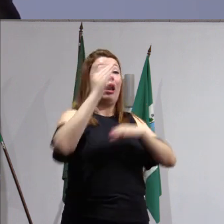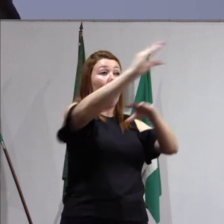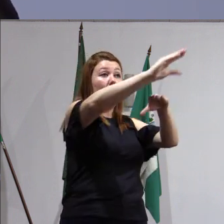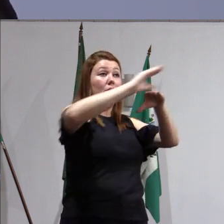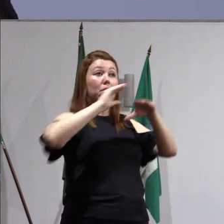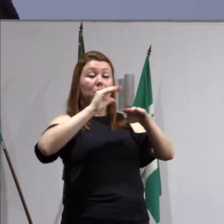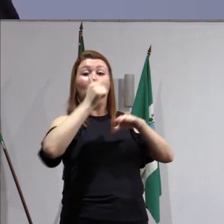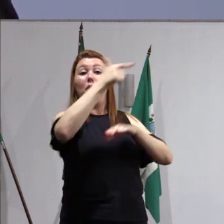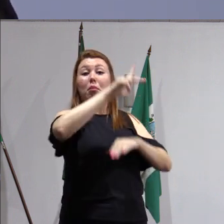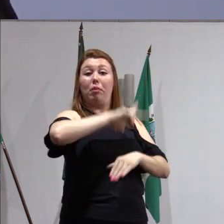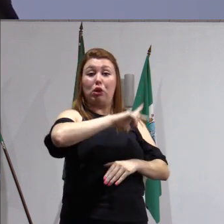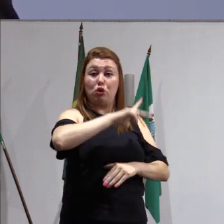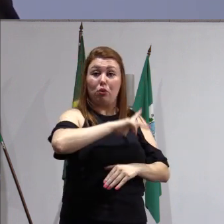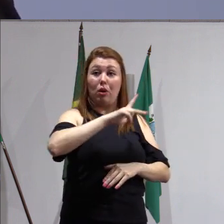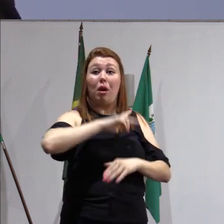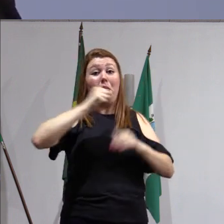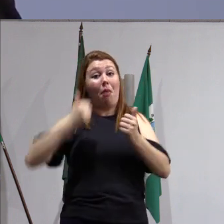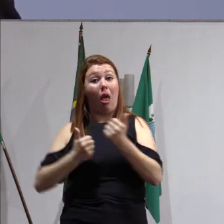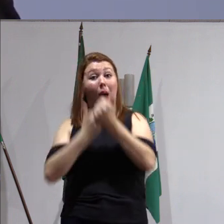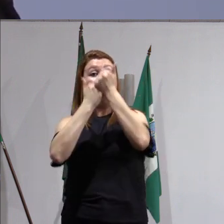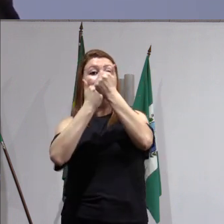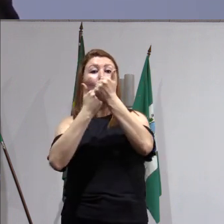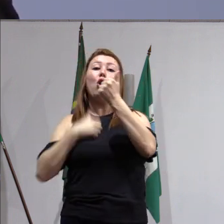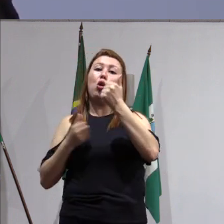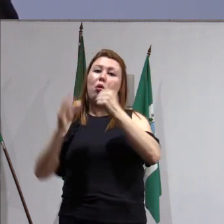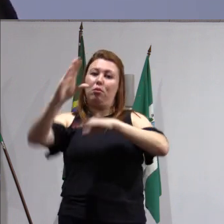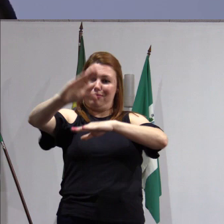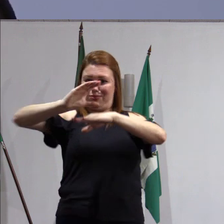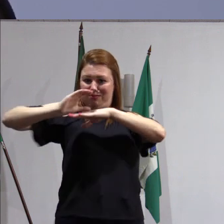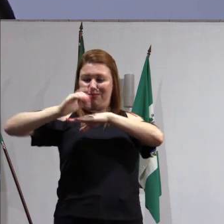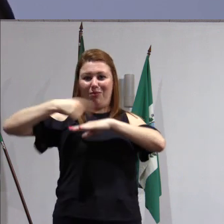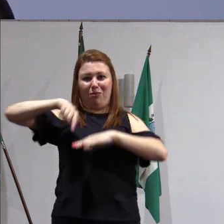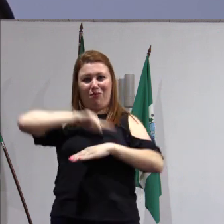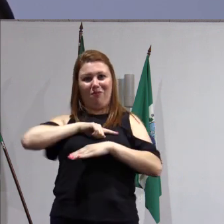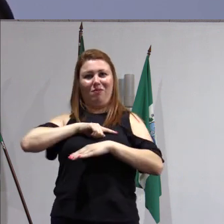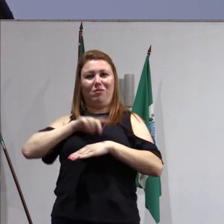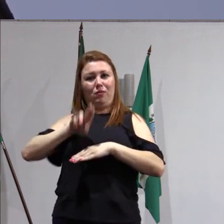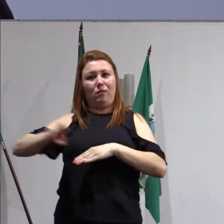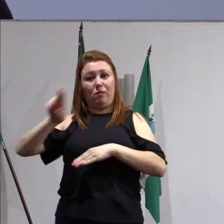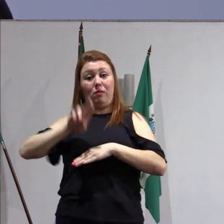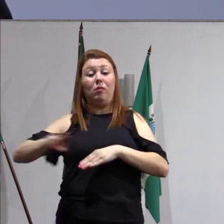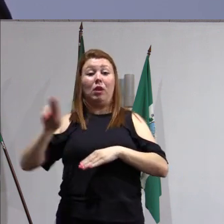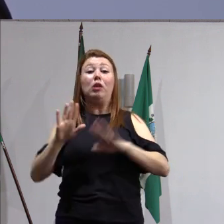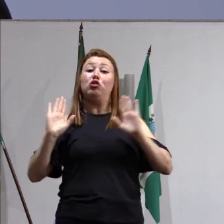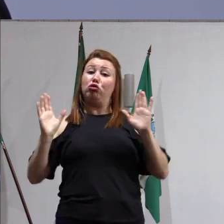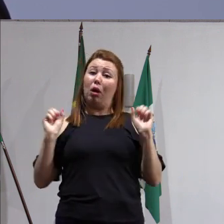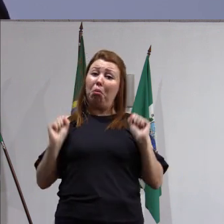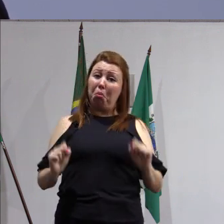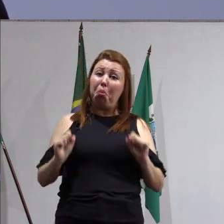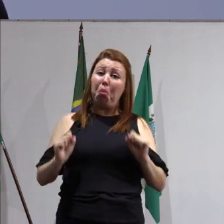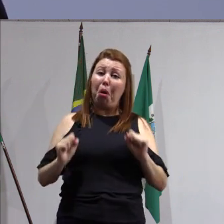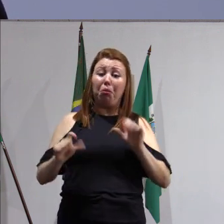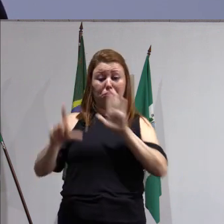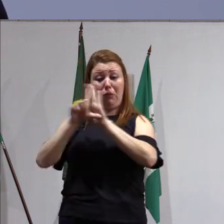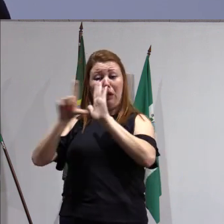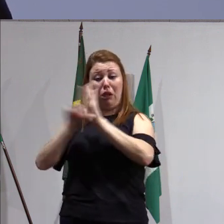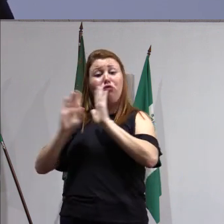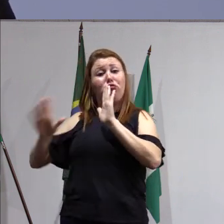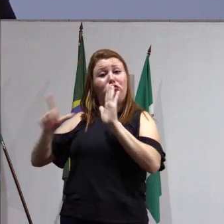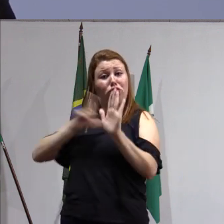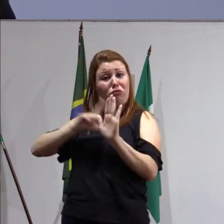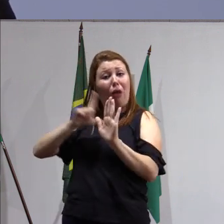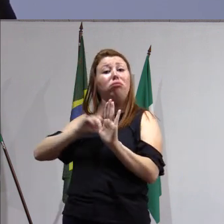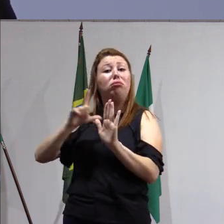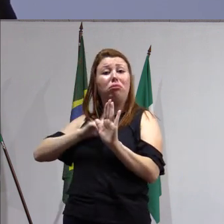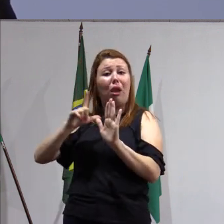externo para suplementar o orçamento da União, é algo que já pode ser aplicado hoje em dia em legislações existentes sem a